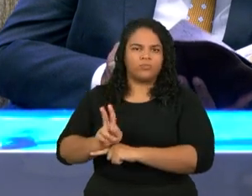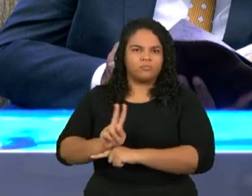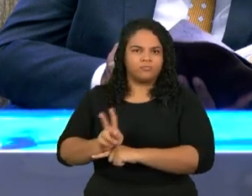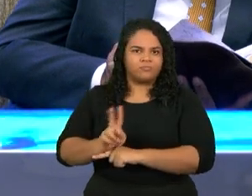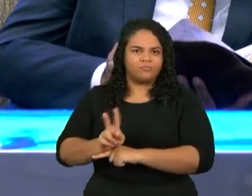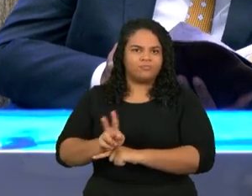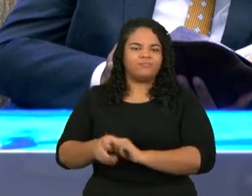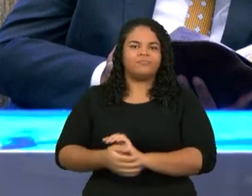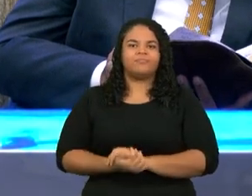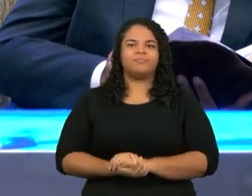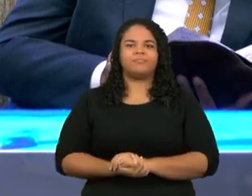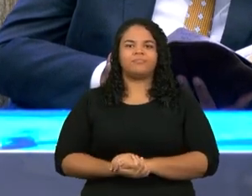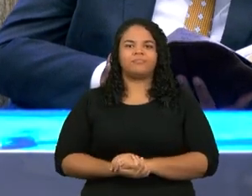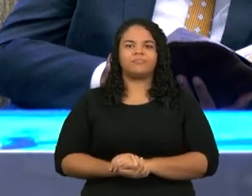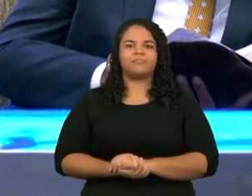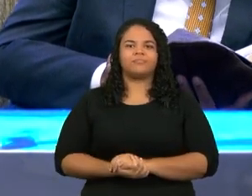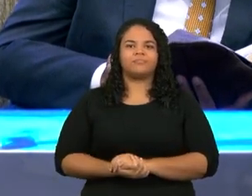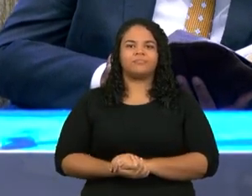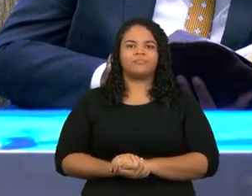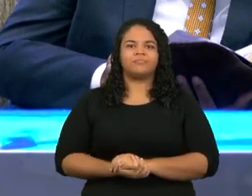e nós